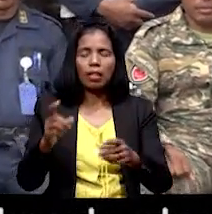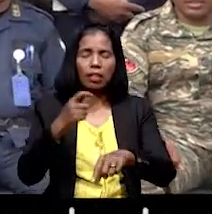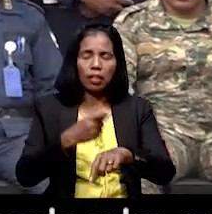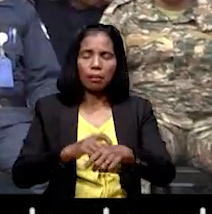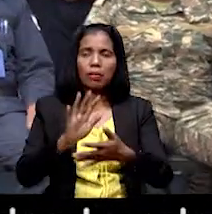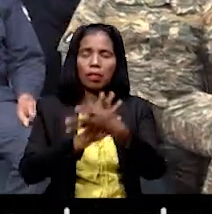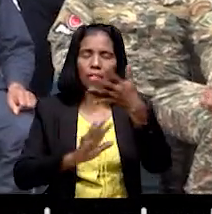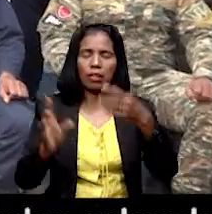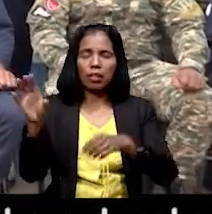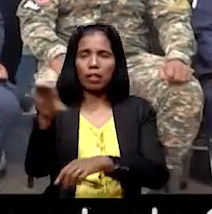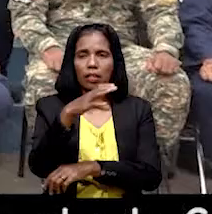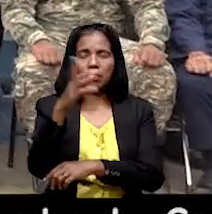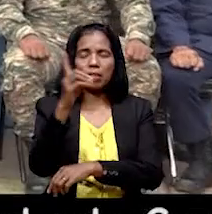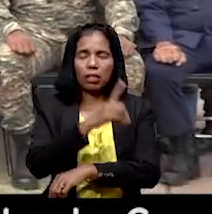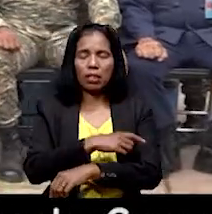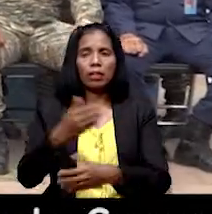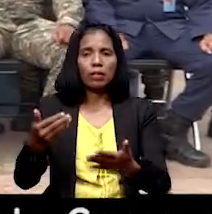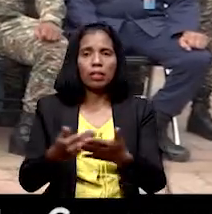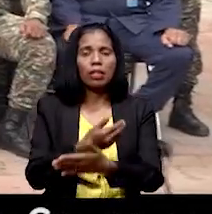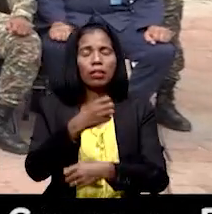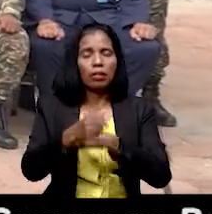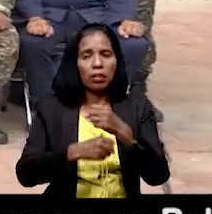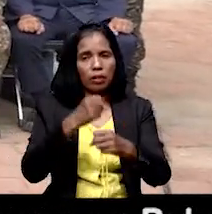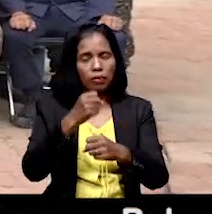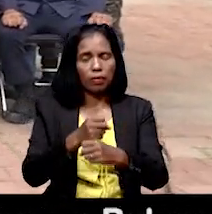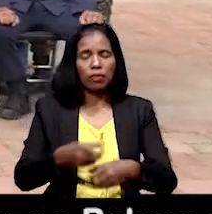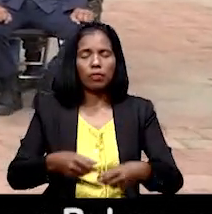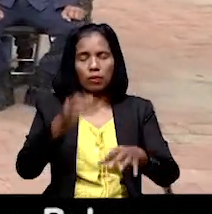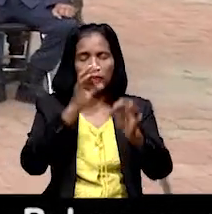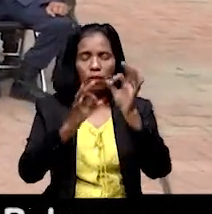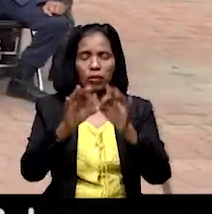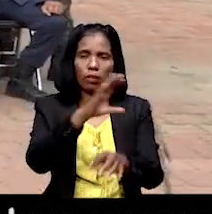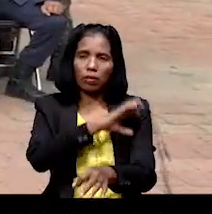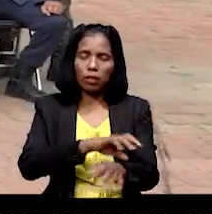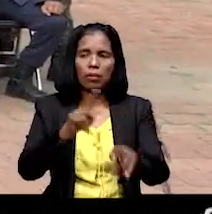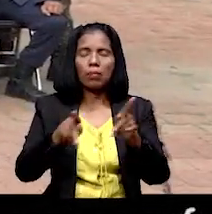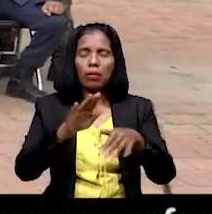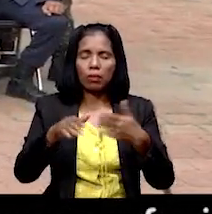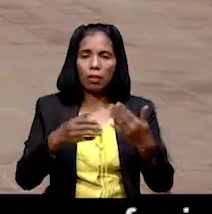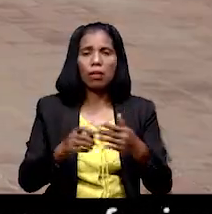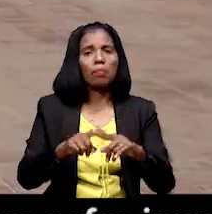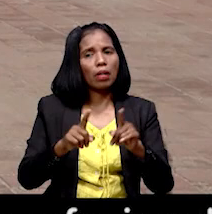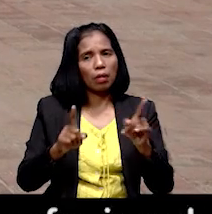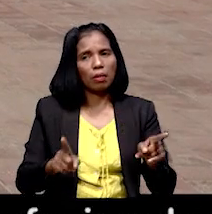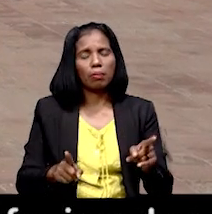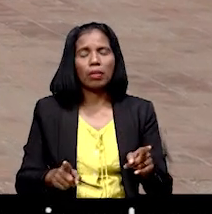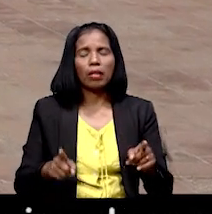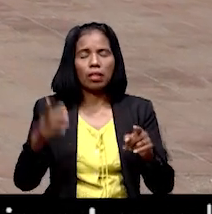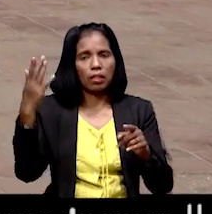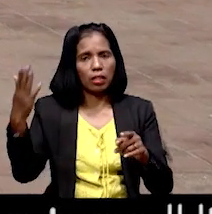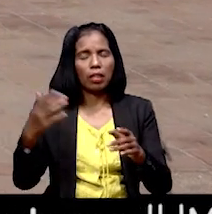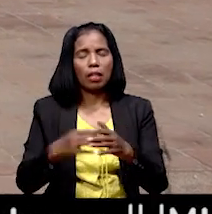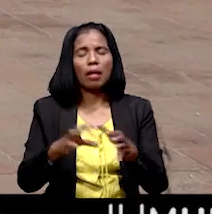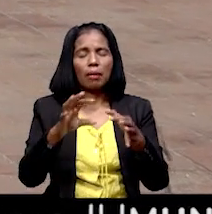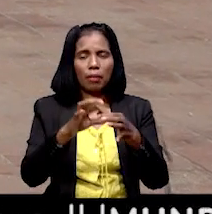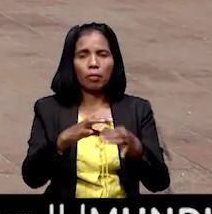Botsira, Hanessa Natal no Tinefão, o de garante date segurança ba comunidade. Mas a realidade é terreno moço em Seluk, membro